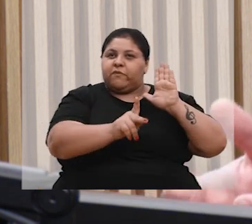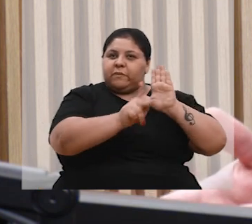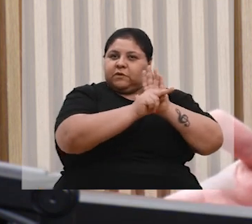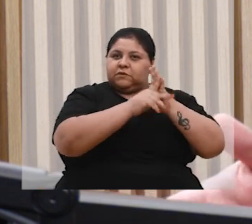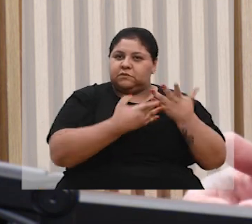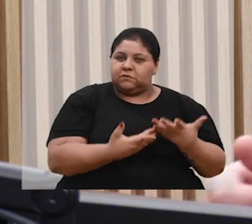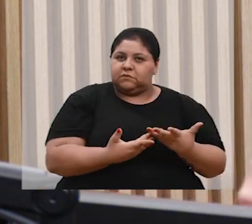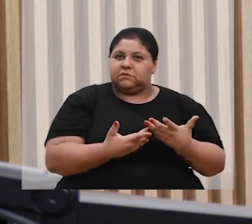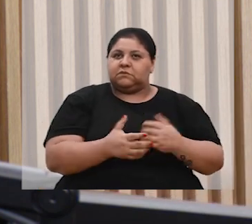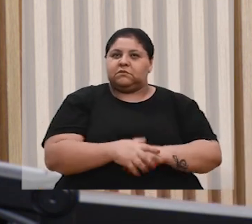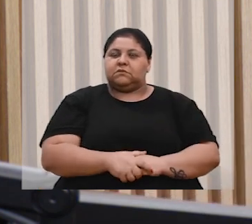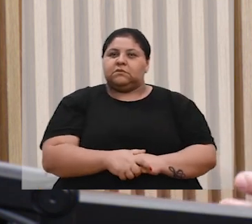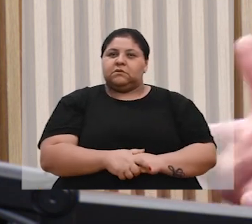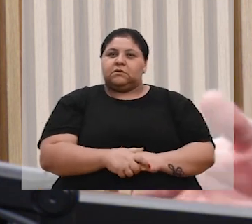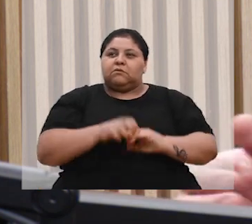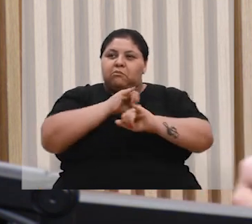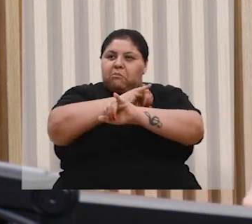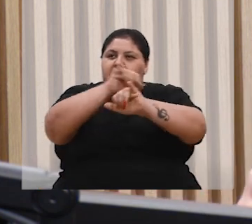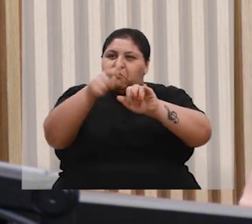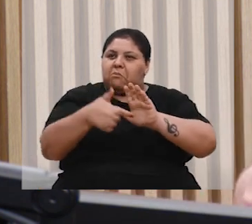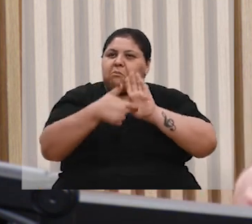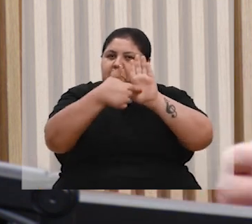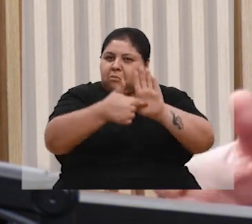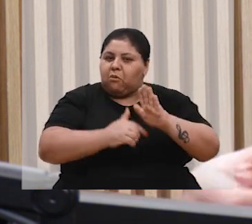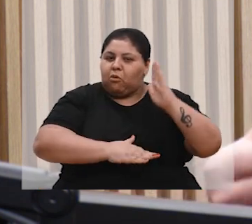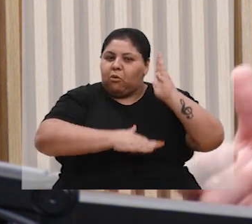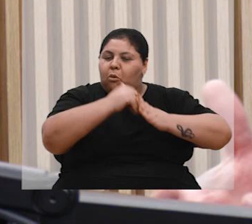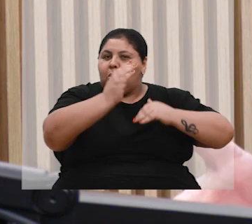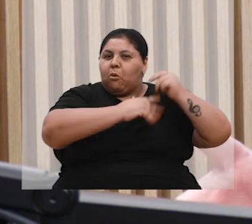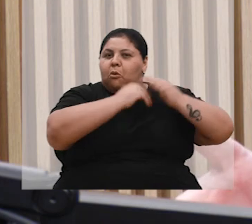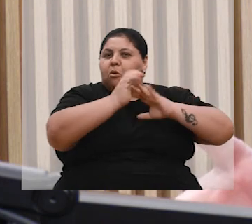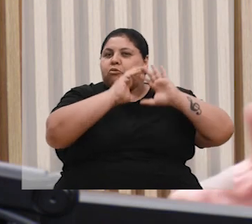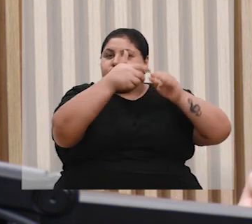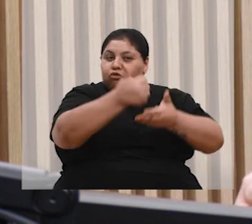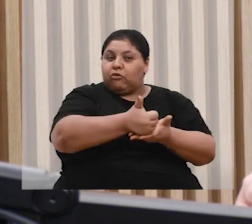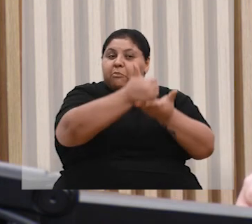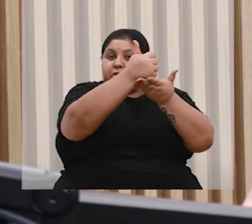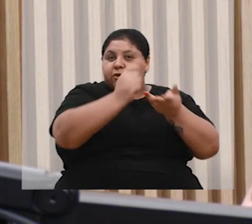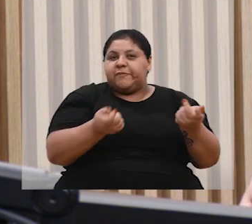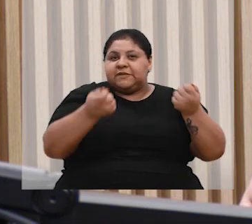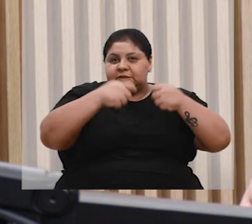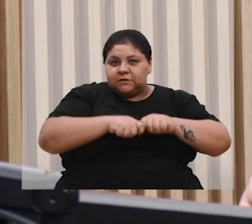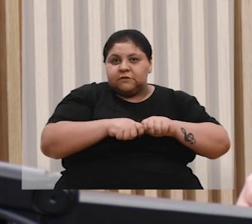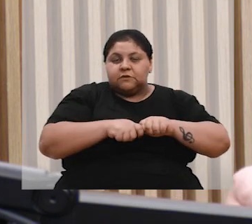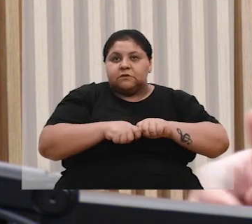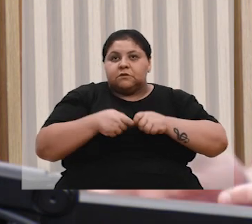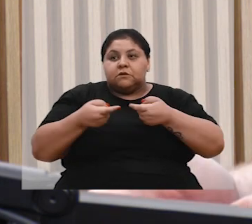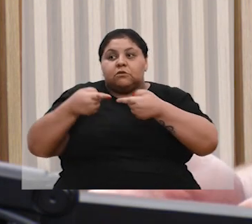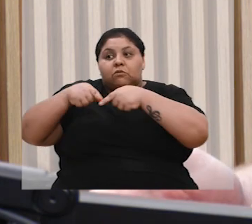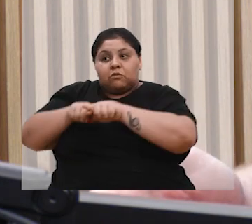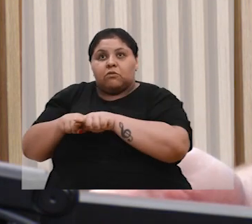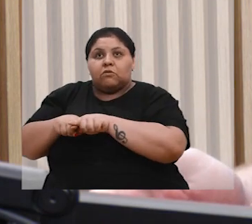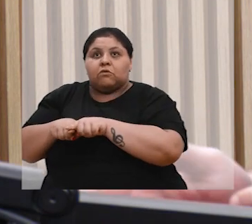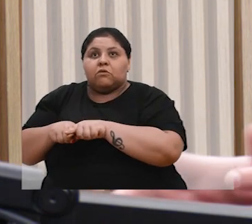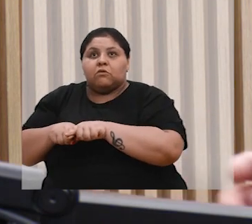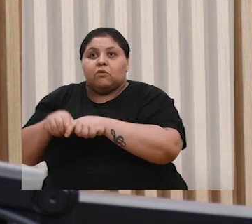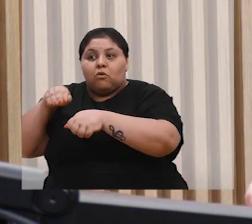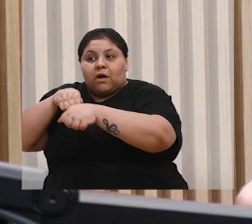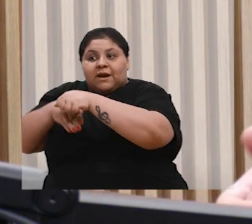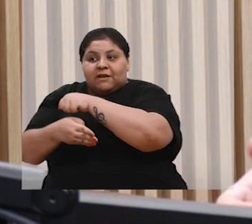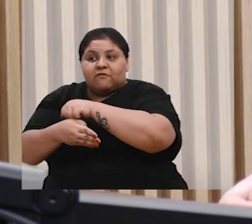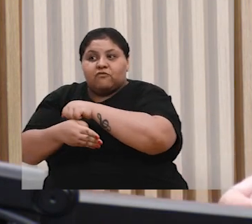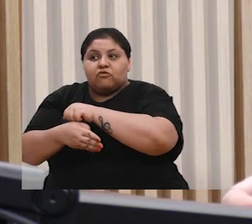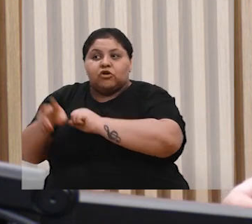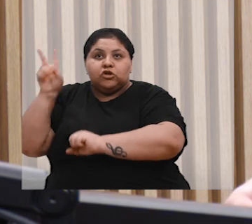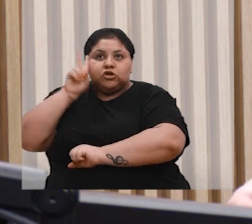desenvolver projetos e aplicar, enfim, construir todo o suporte que é necessário, e a parceria que a gente tem com o